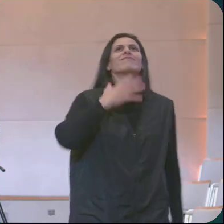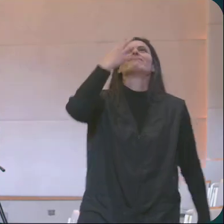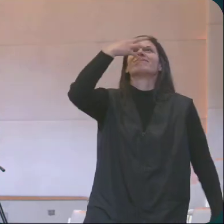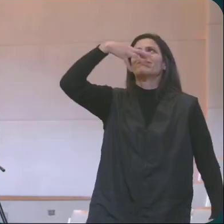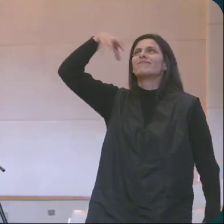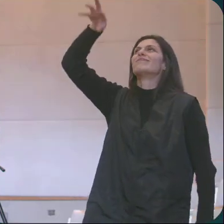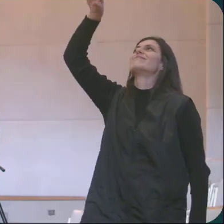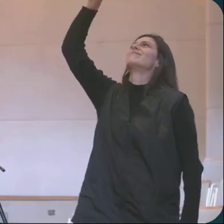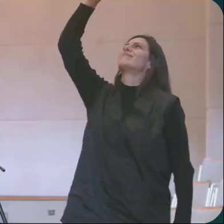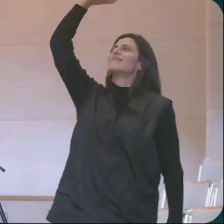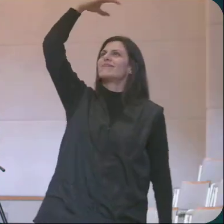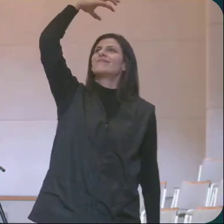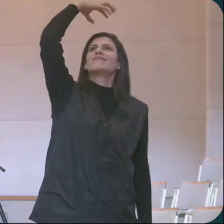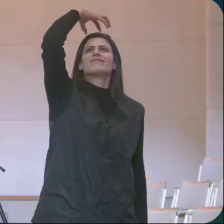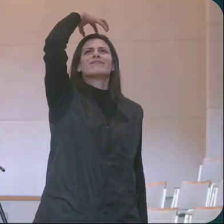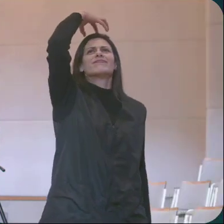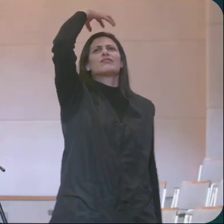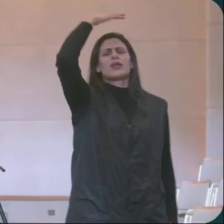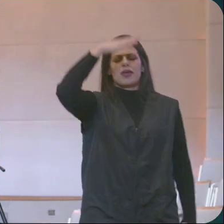Ponho minha